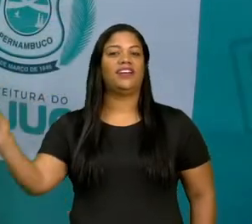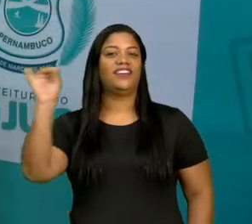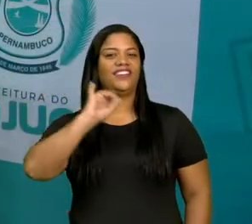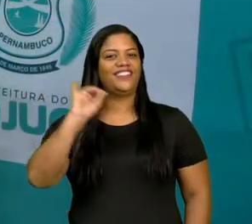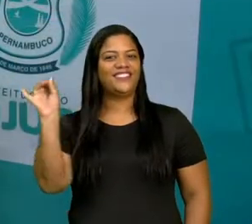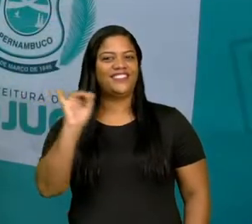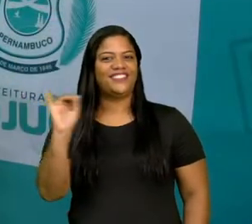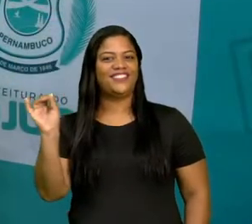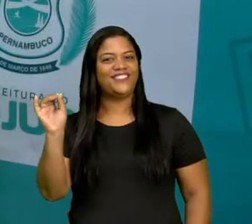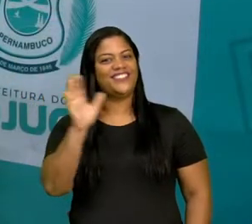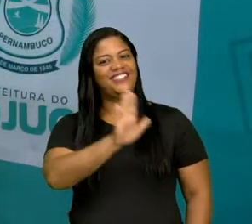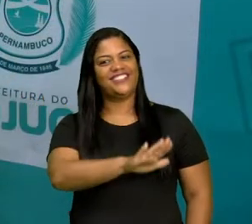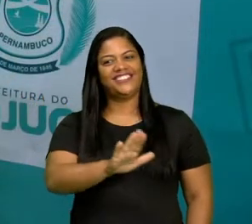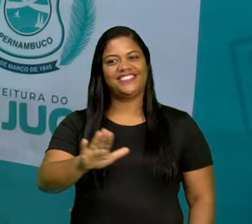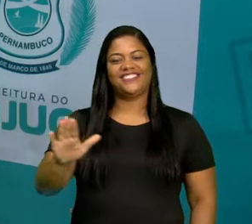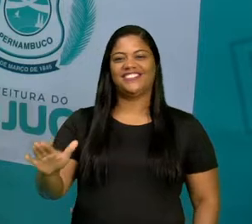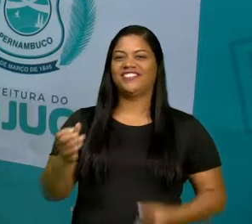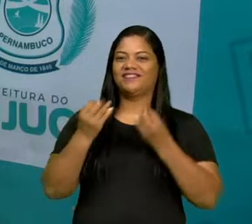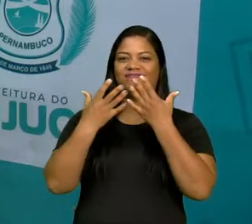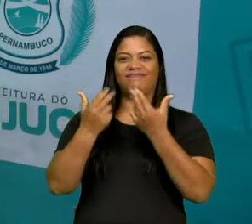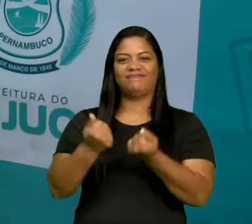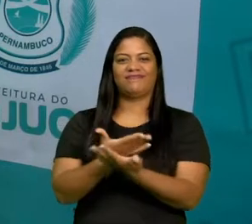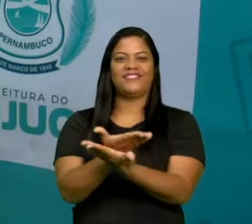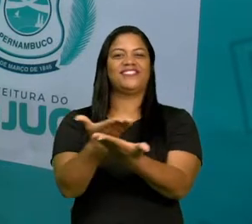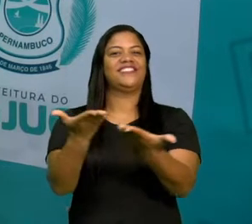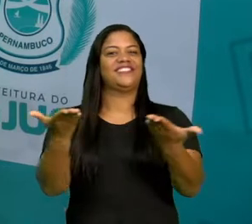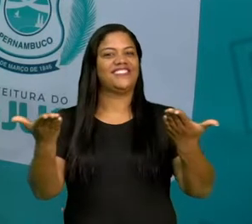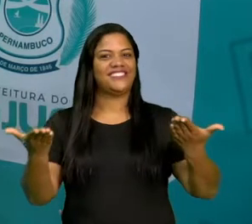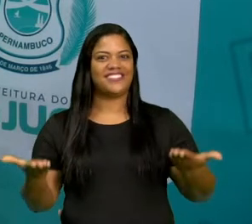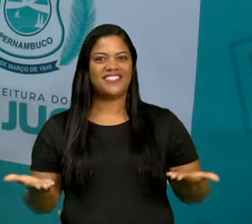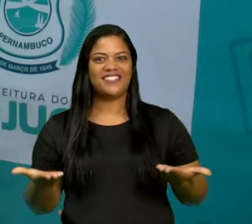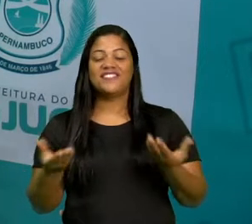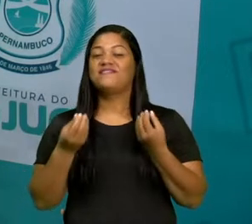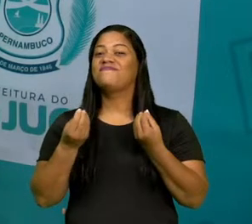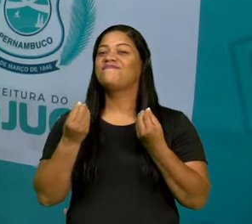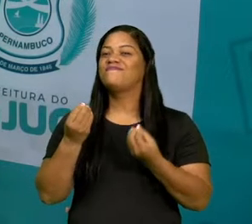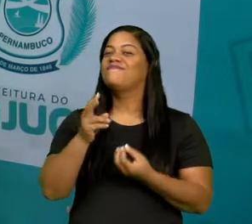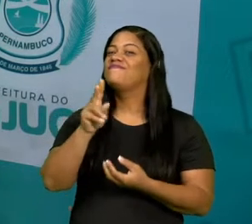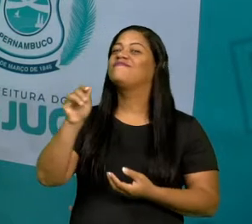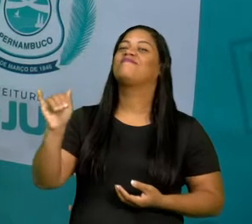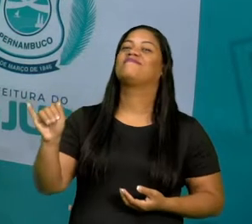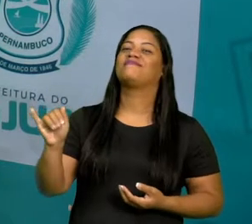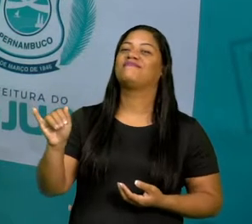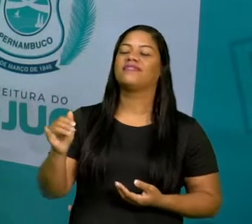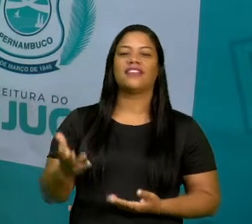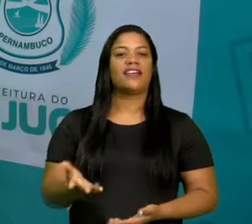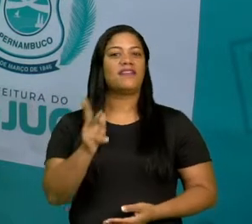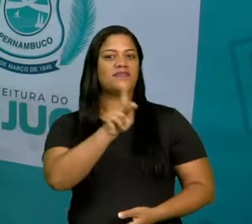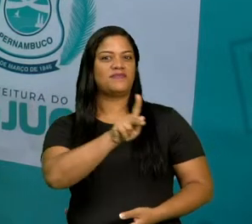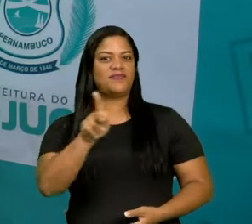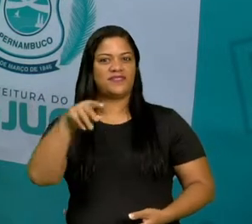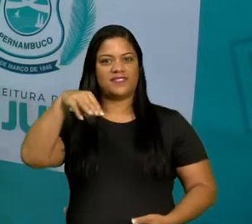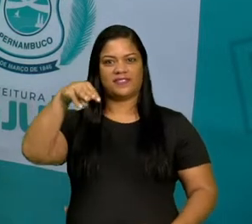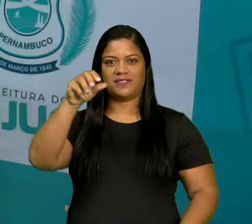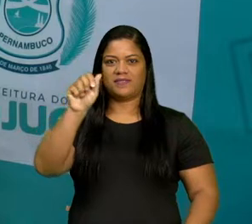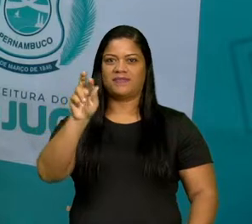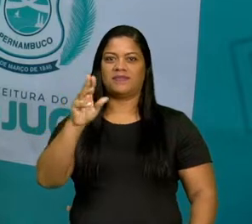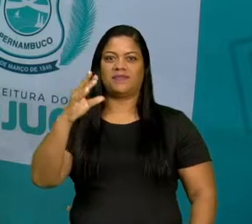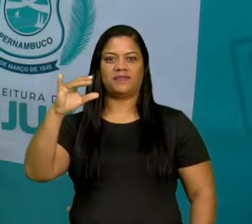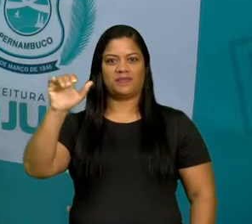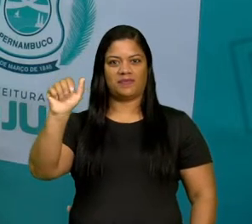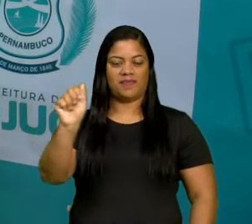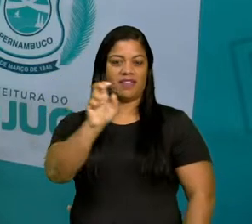Olá, crianças! Tudo bem com vocês? Como é que vocês estão? Eu sou a professora Márcia Firmino,